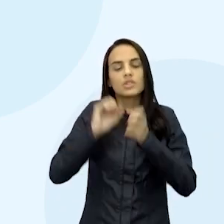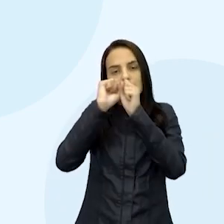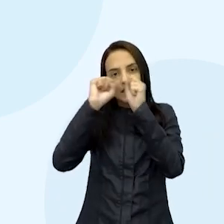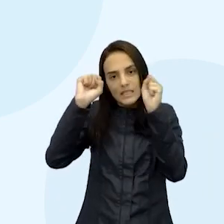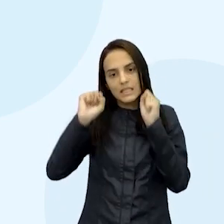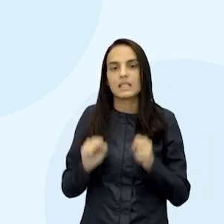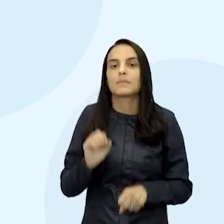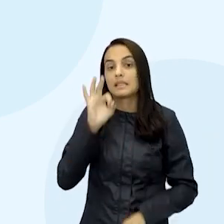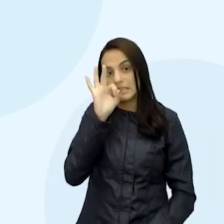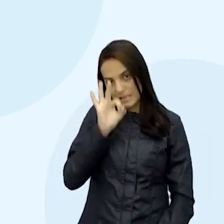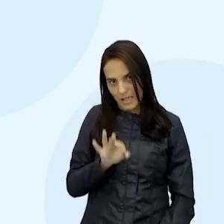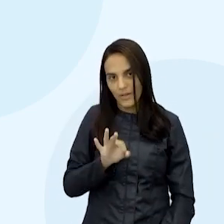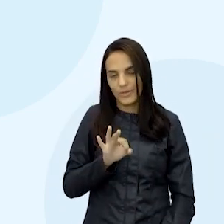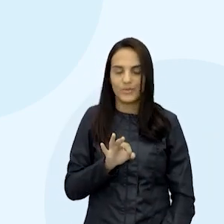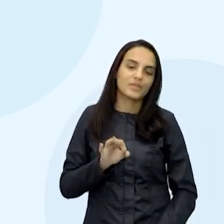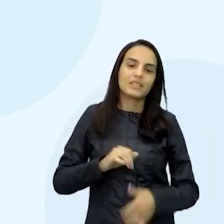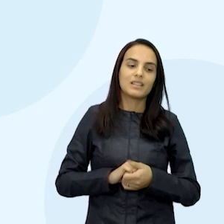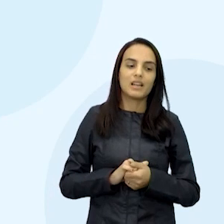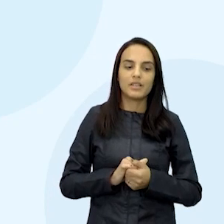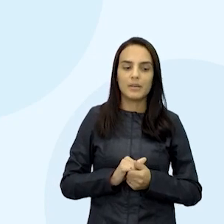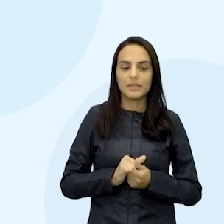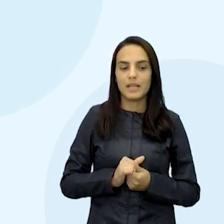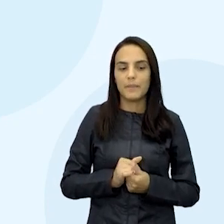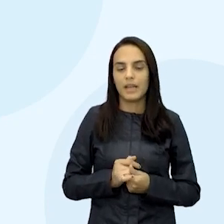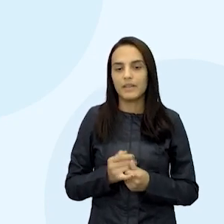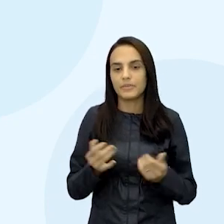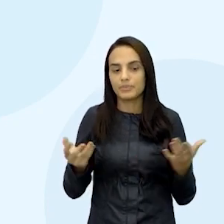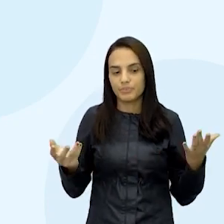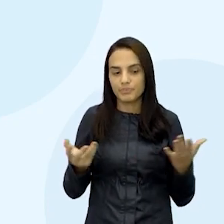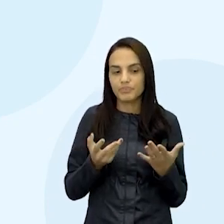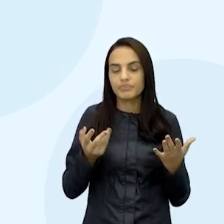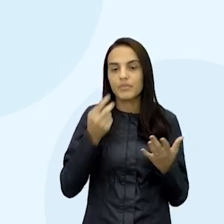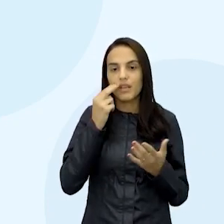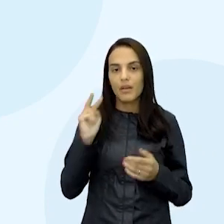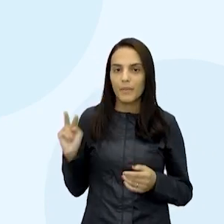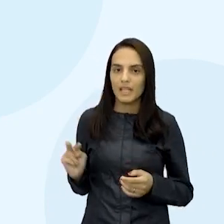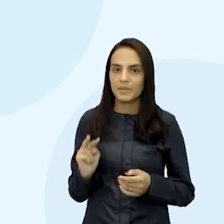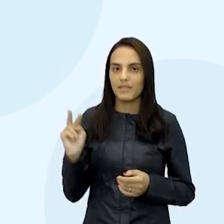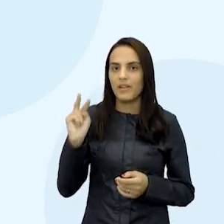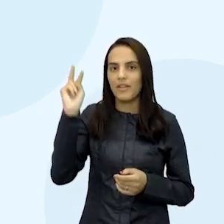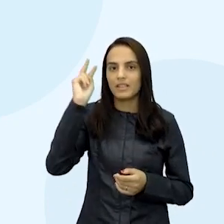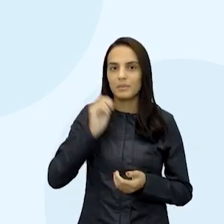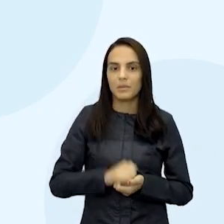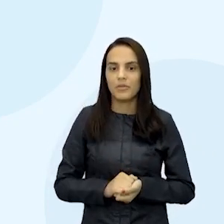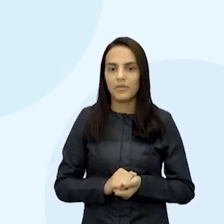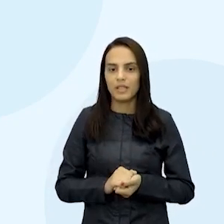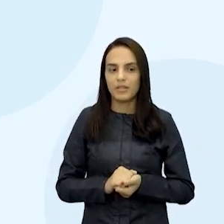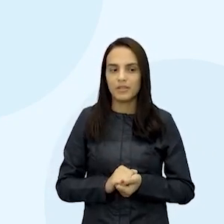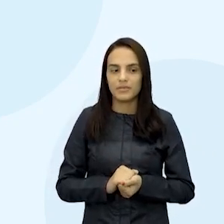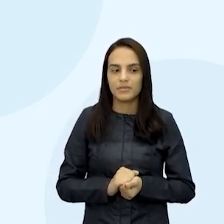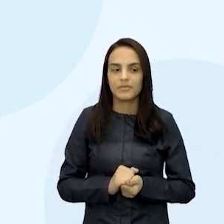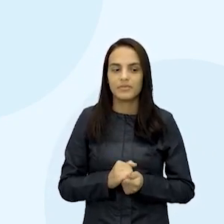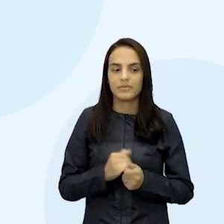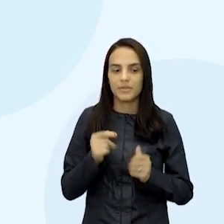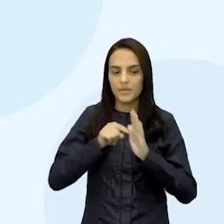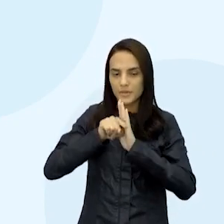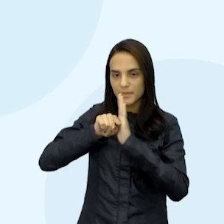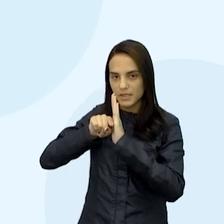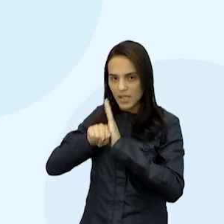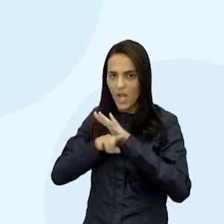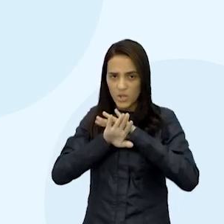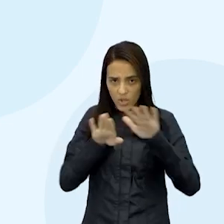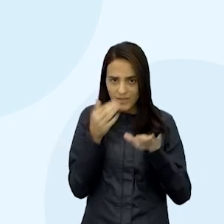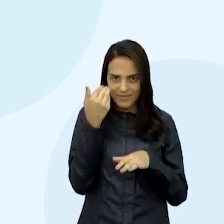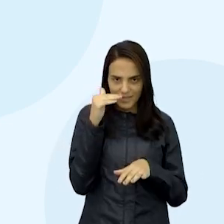sistema. Exato, eles vão pesquisar esse tipo de sistema. Qual será o valor da amortização? E aí eles também vão pesquisar. Então, deixa eu só